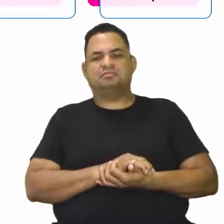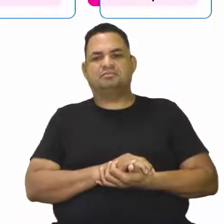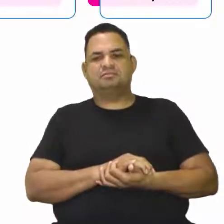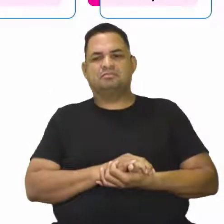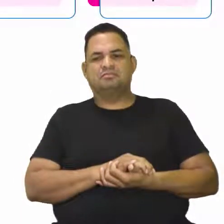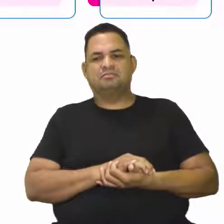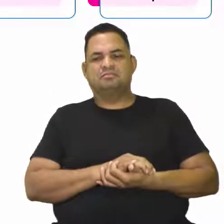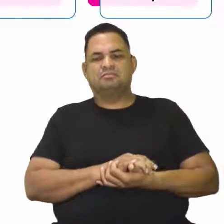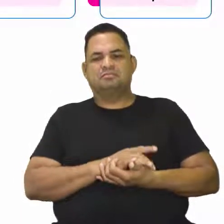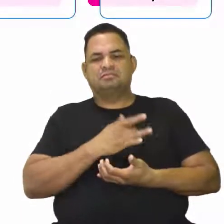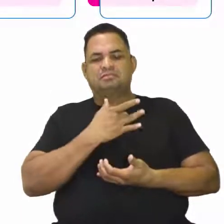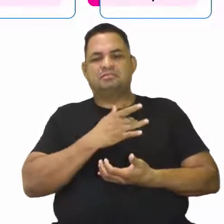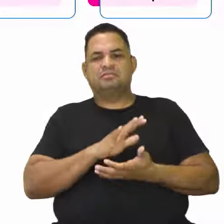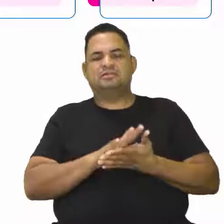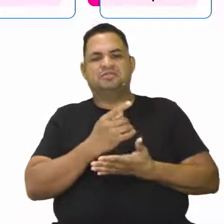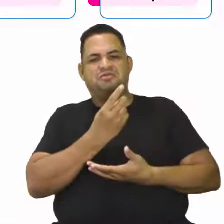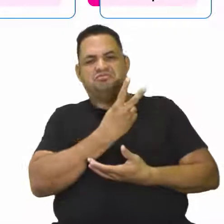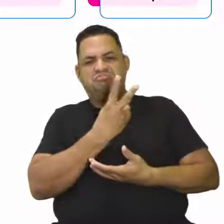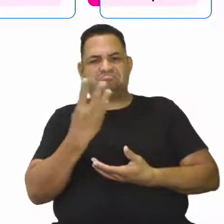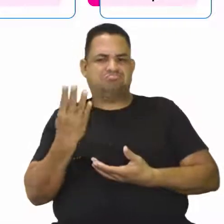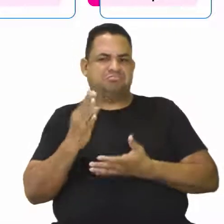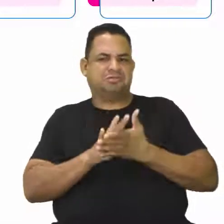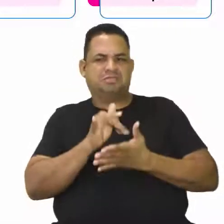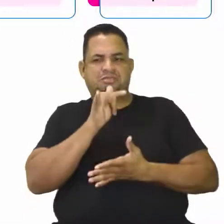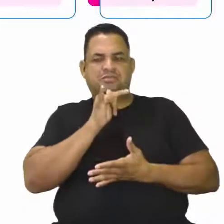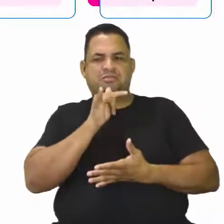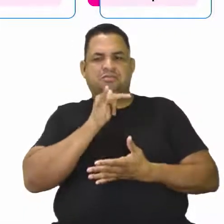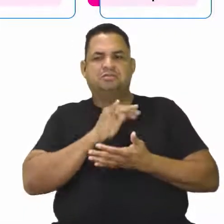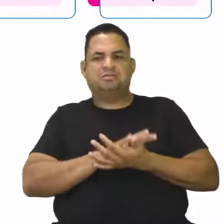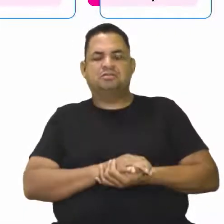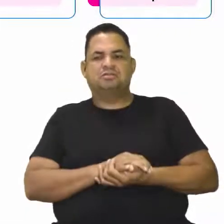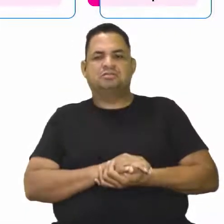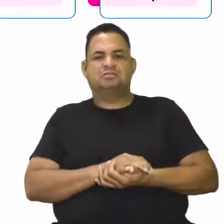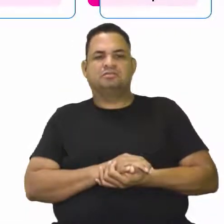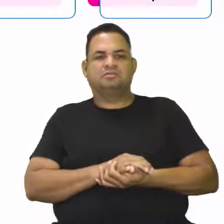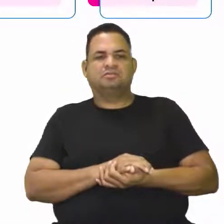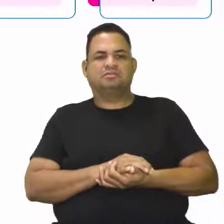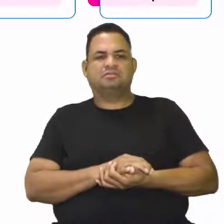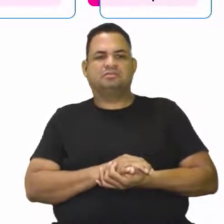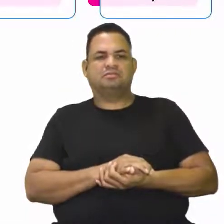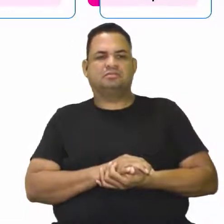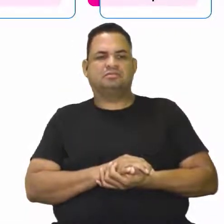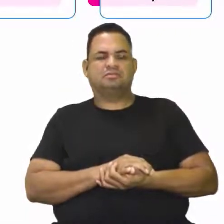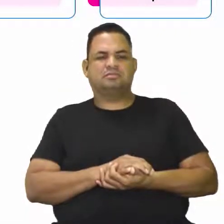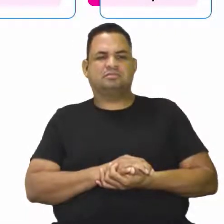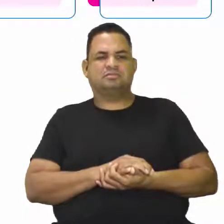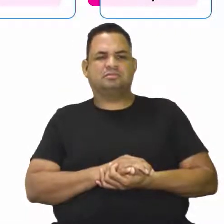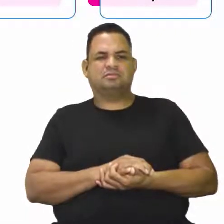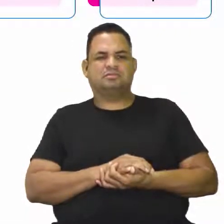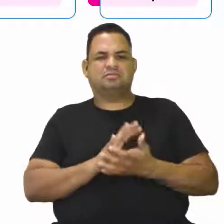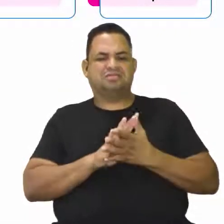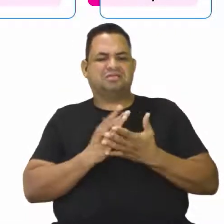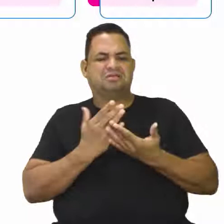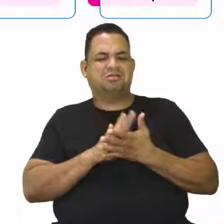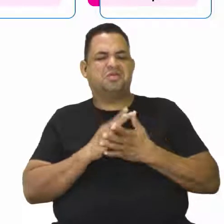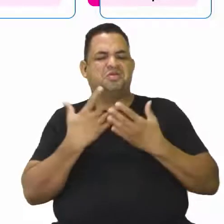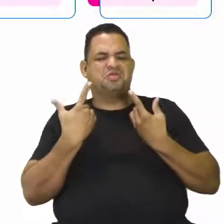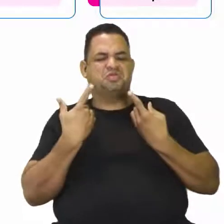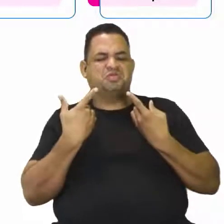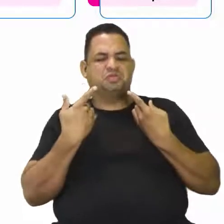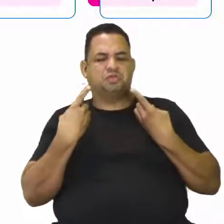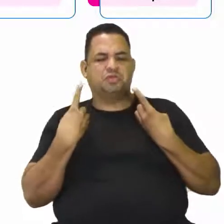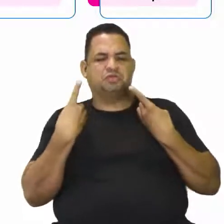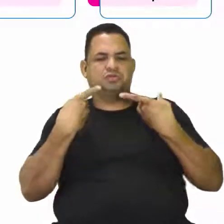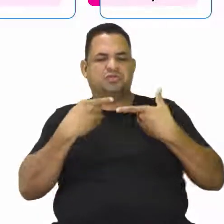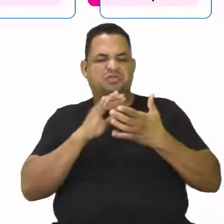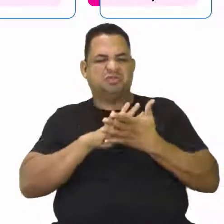gente colocou aqui só um pouquinho, só para exemplificar mesmo para vocês. Por exemplo, que mala suerte,